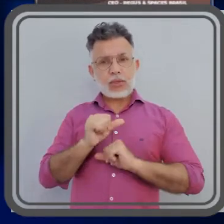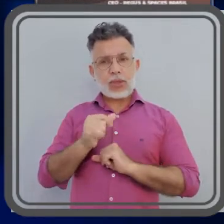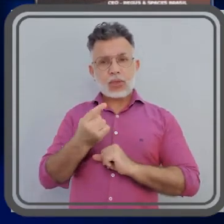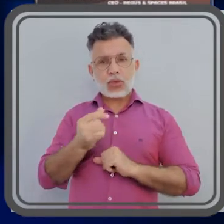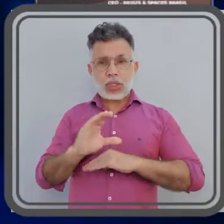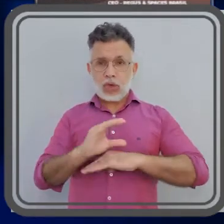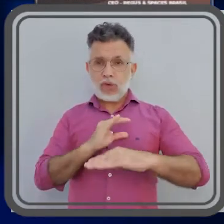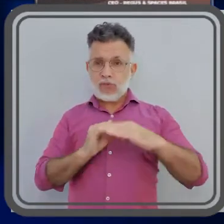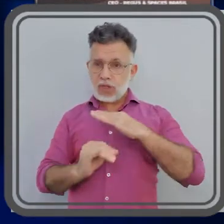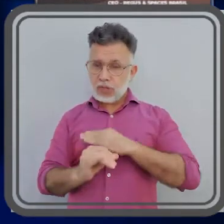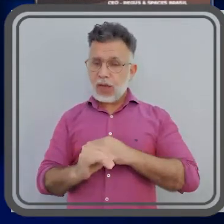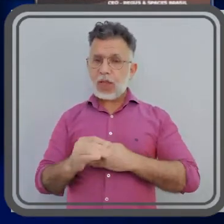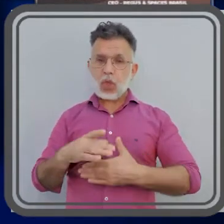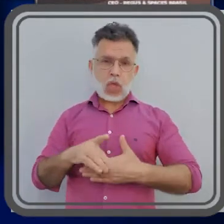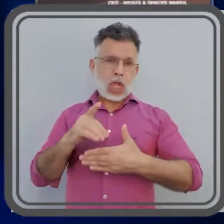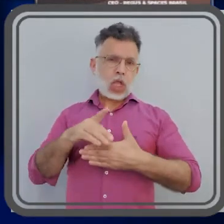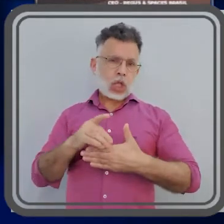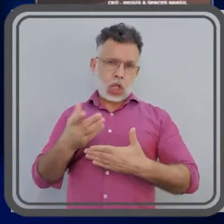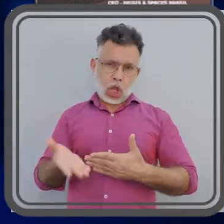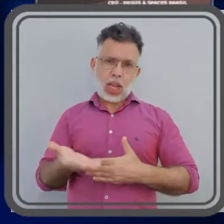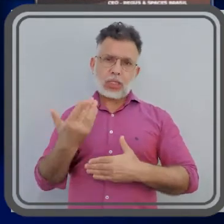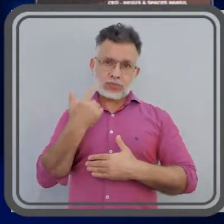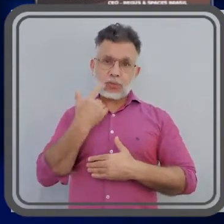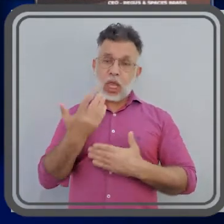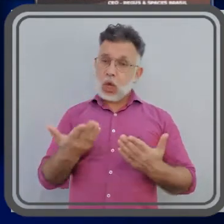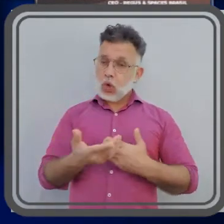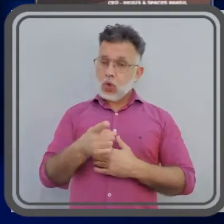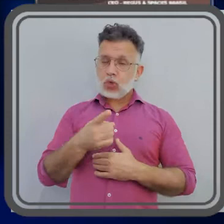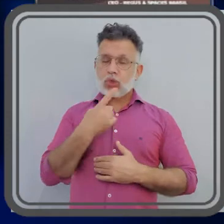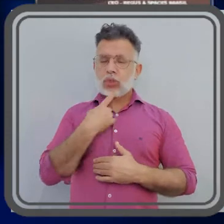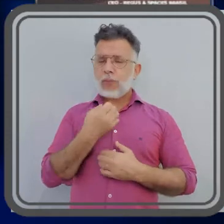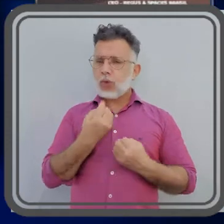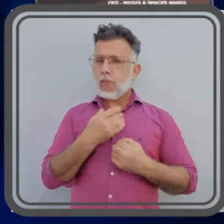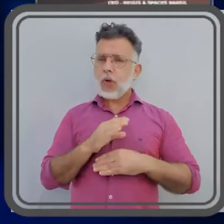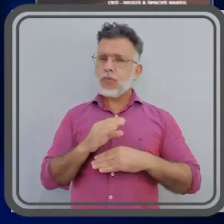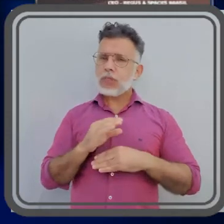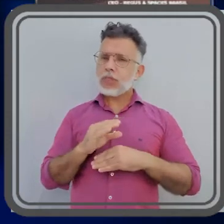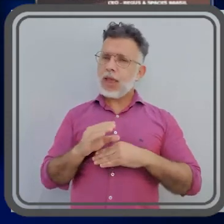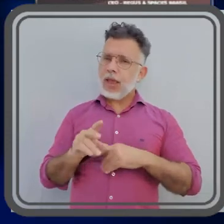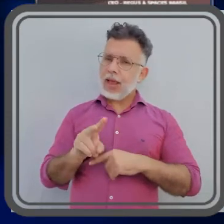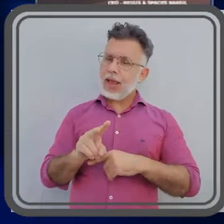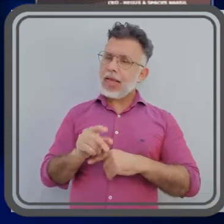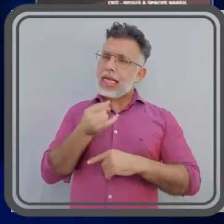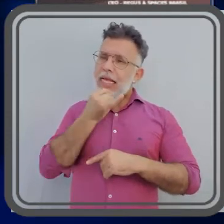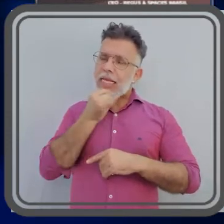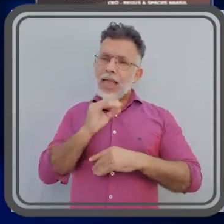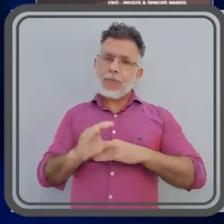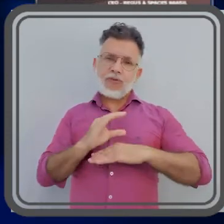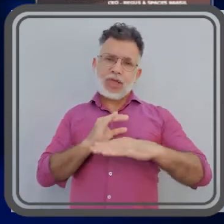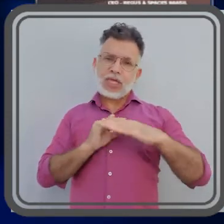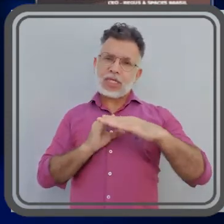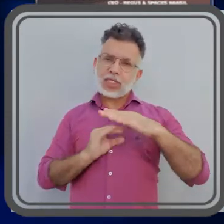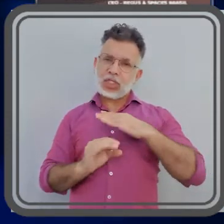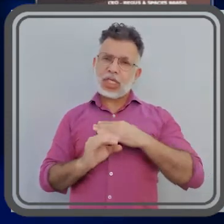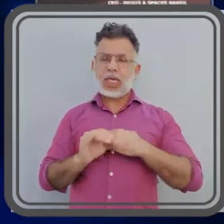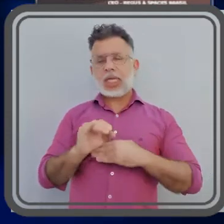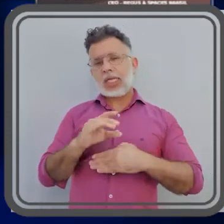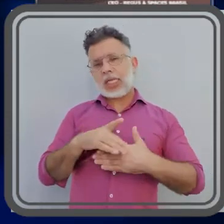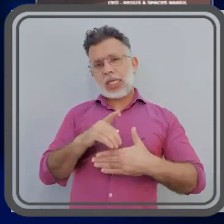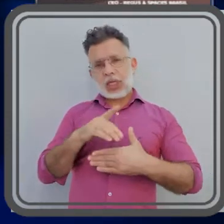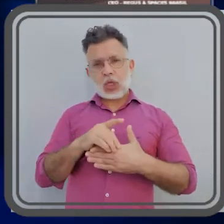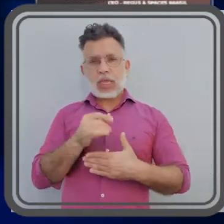nunca foi tão fácil investir em dólar, né? Às vezes você investe em reais em ativos denominados em dólar. Sei lá, você compra o ETF